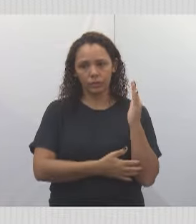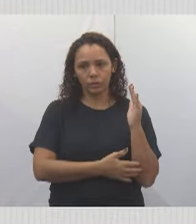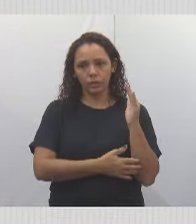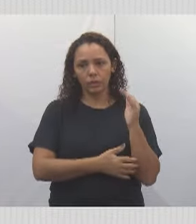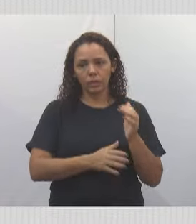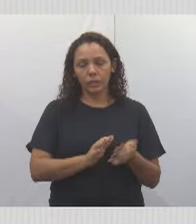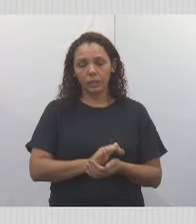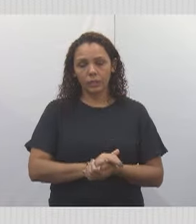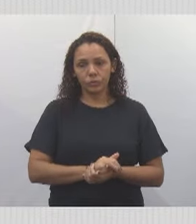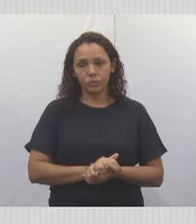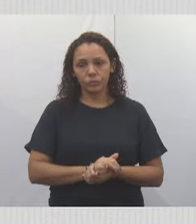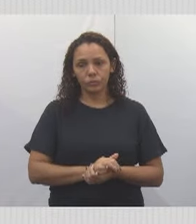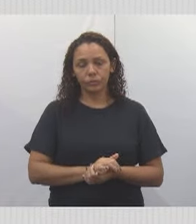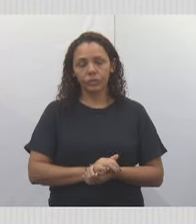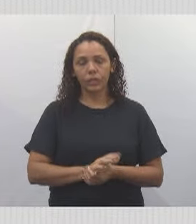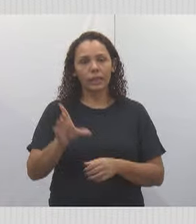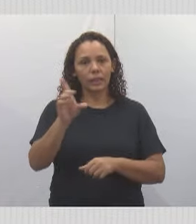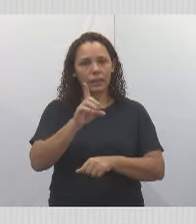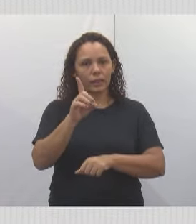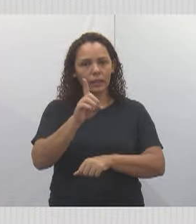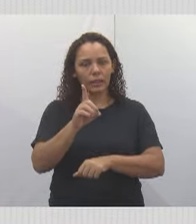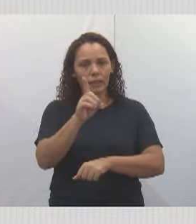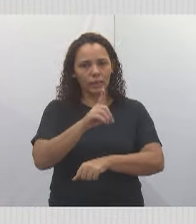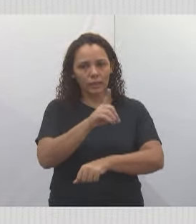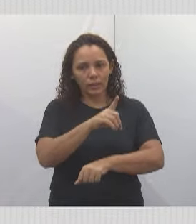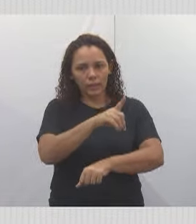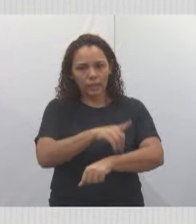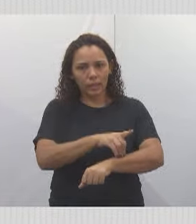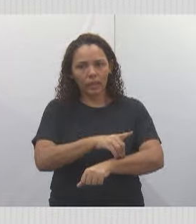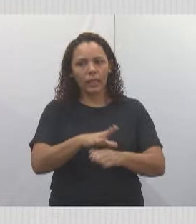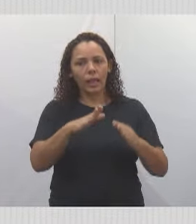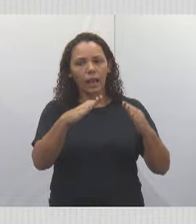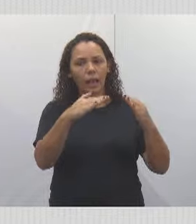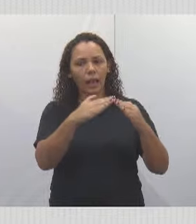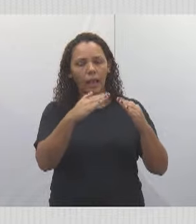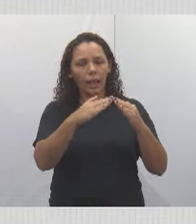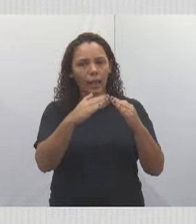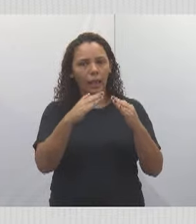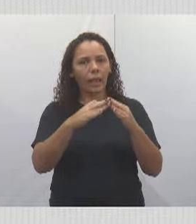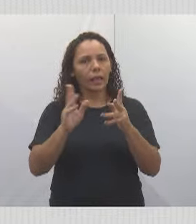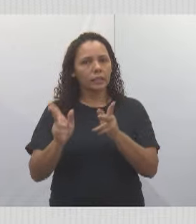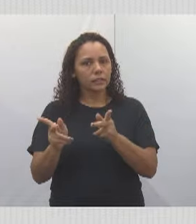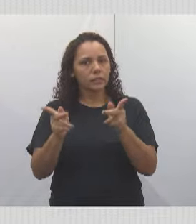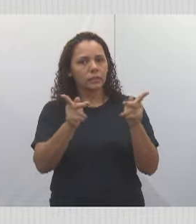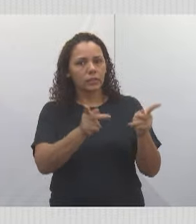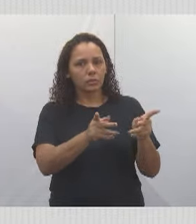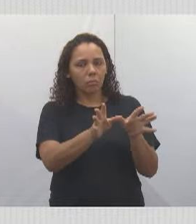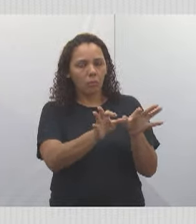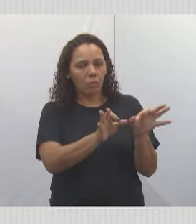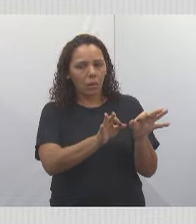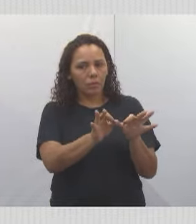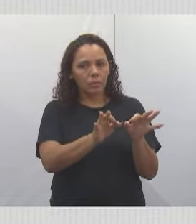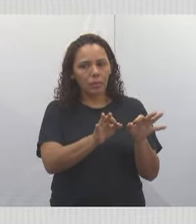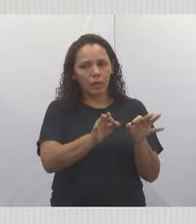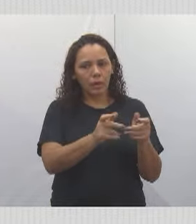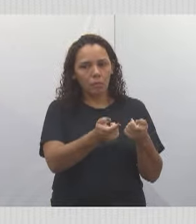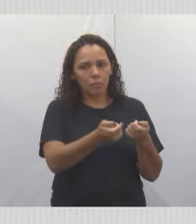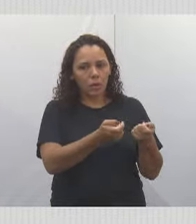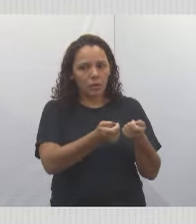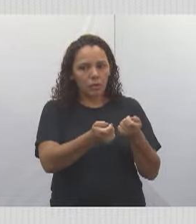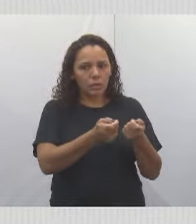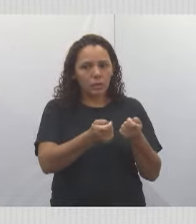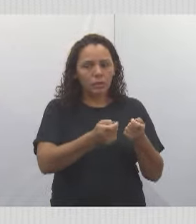então na parte de dengue, né? Imóveis vistoriados por controle do Aedes aegypti, 2023,